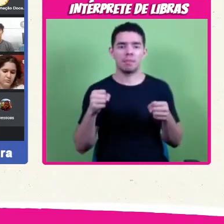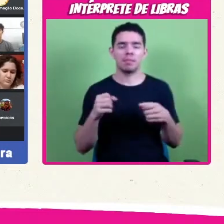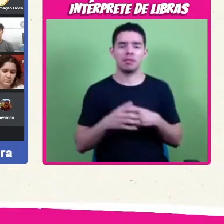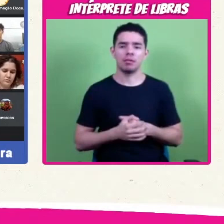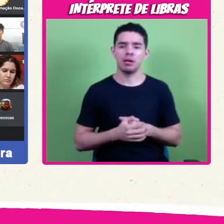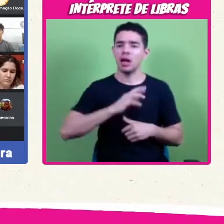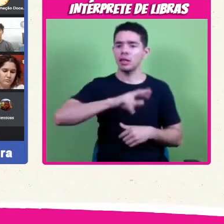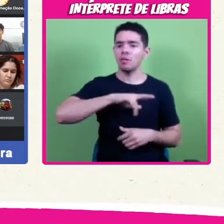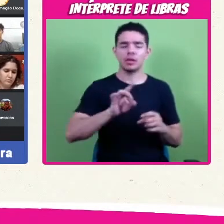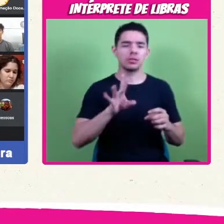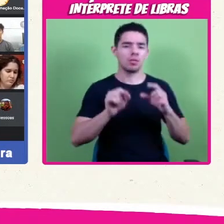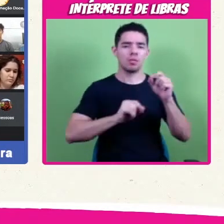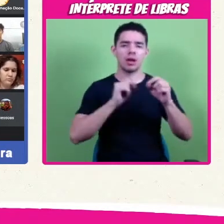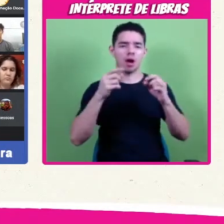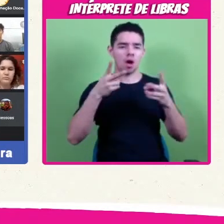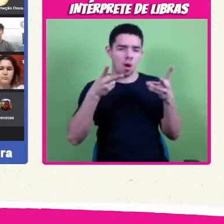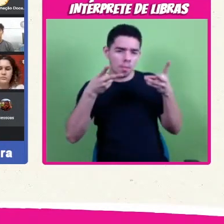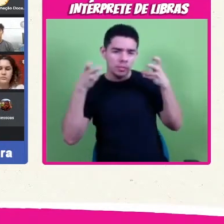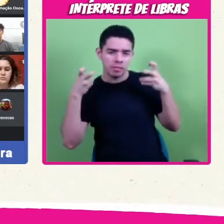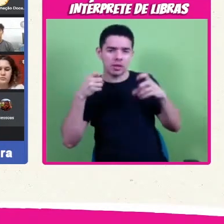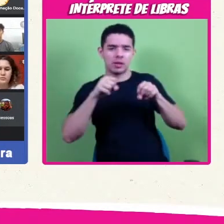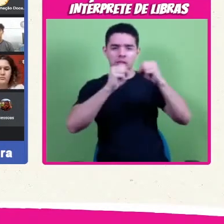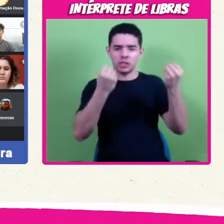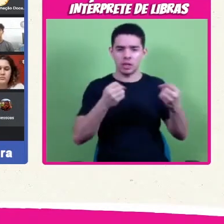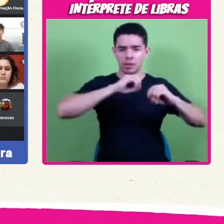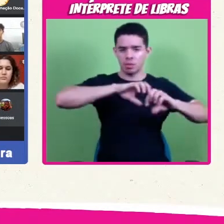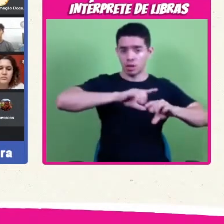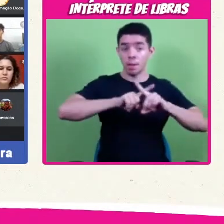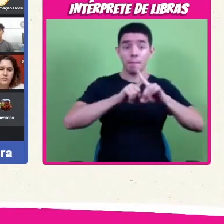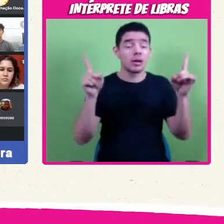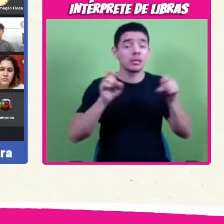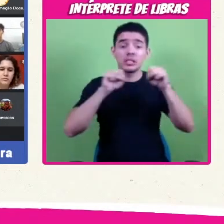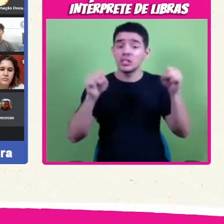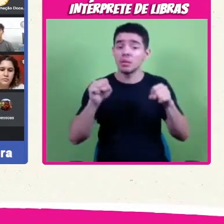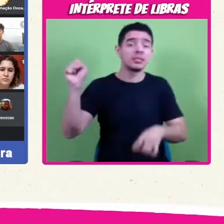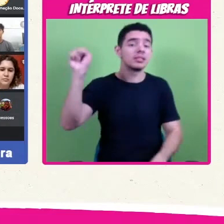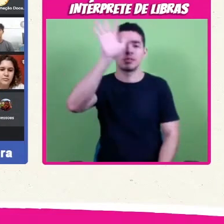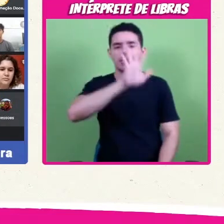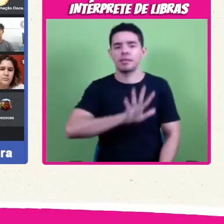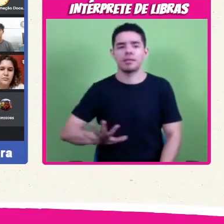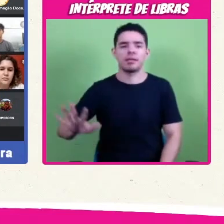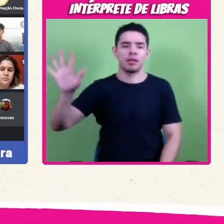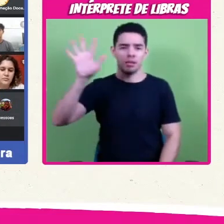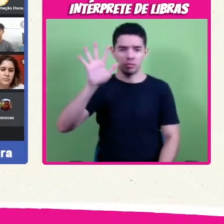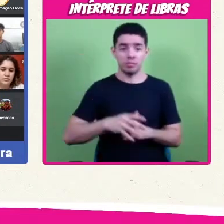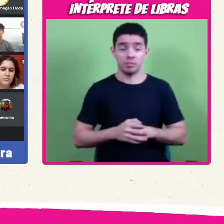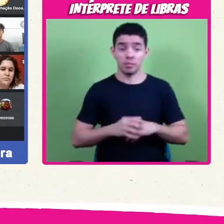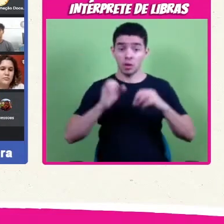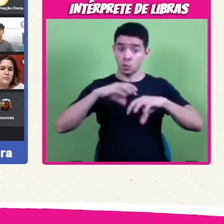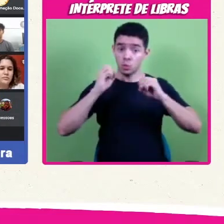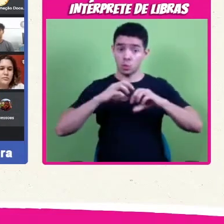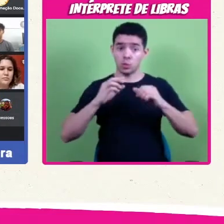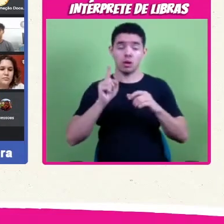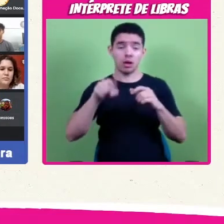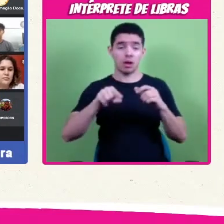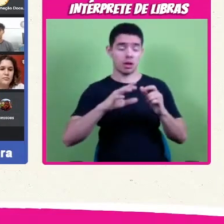trata apenas de observar o sistema educacional, mas o sistema como um todo, né? E a educação, por ser reflexo da